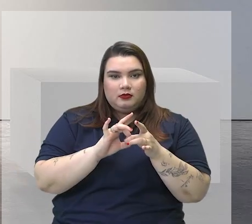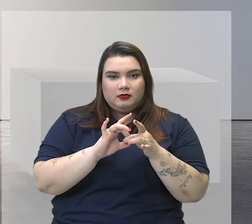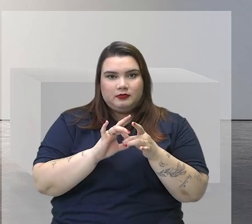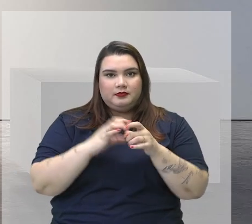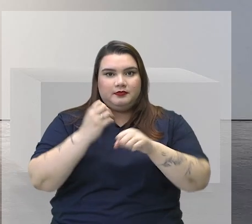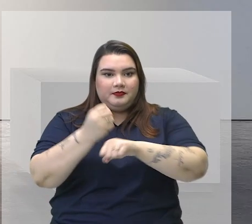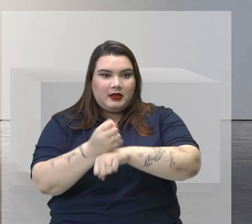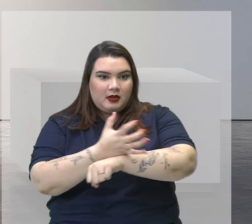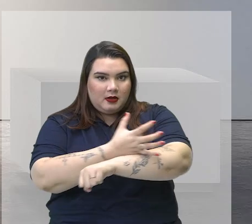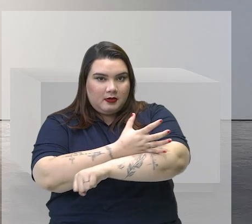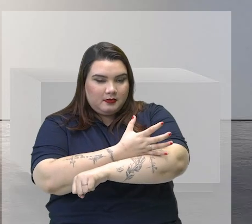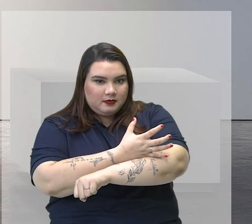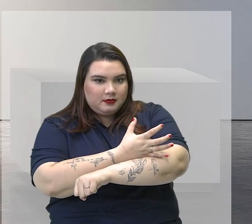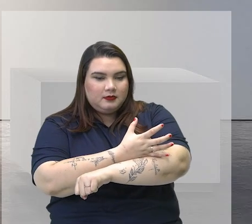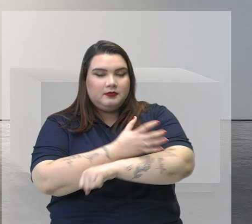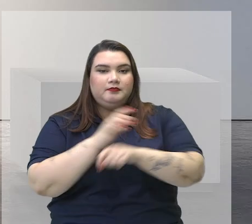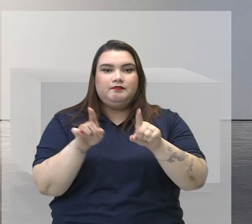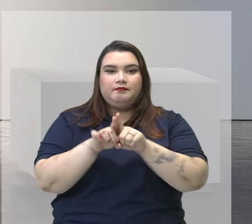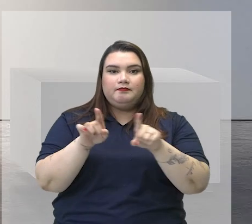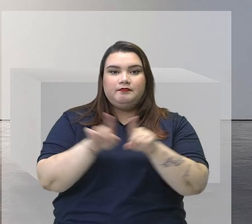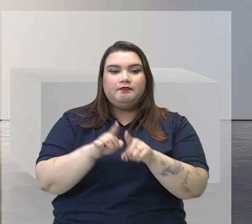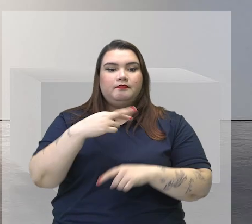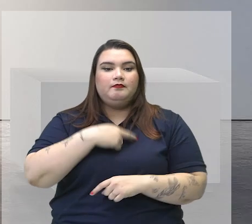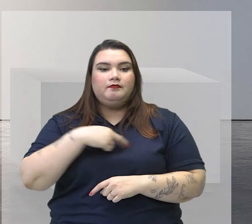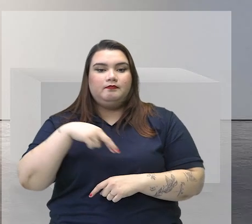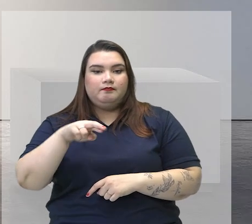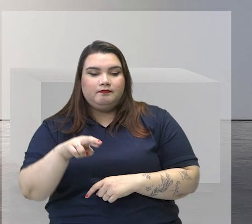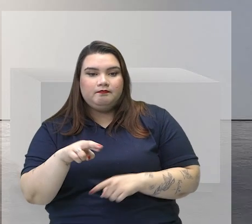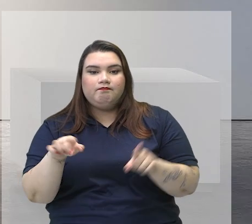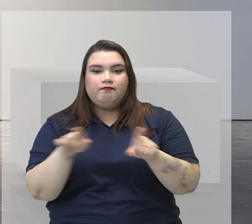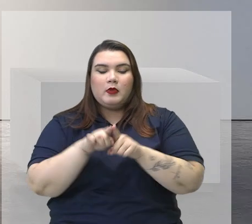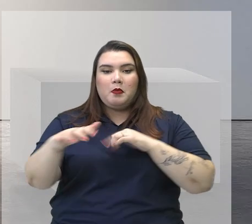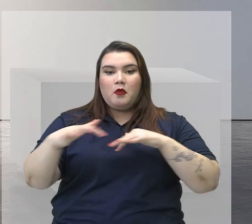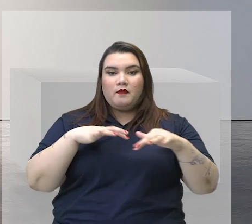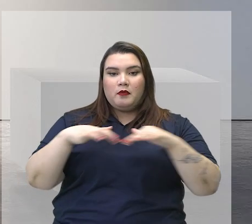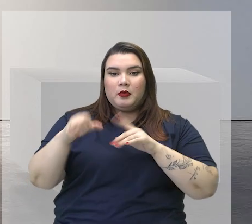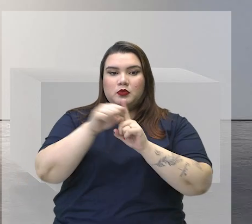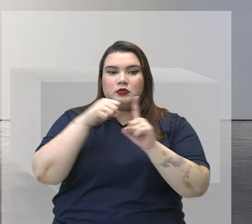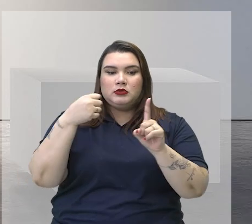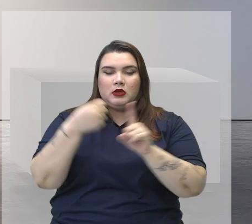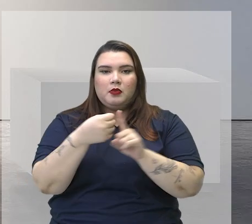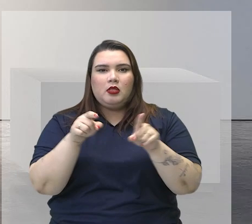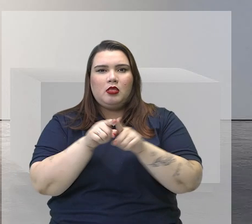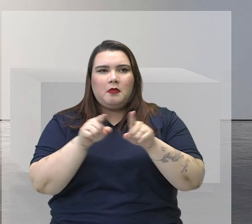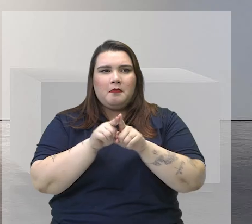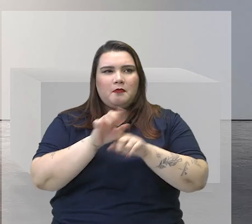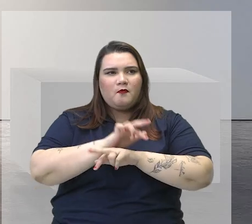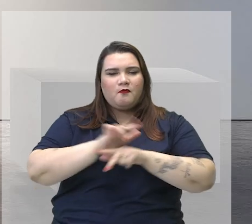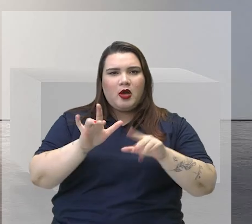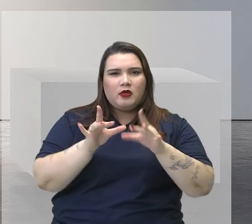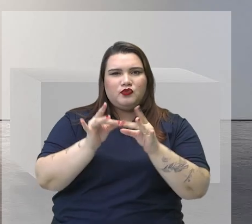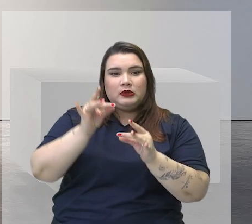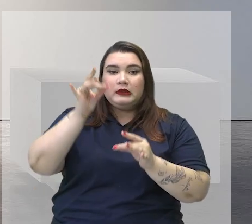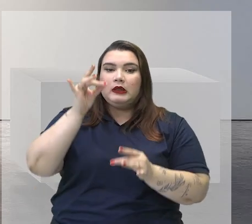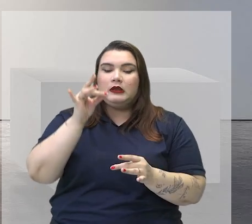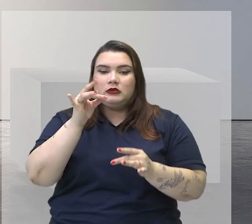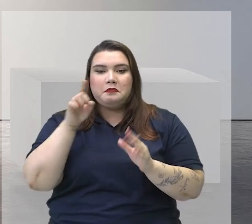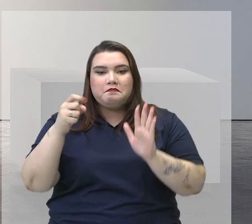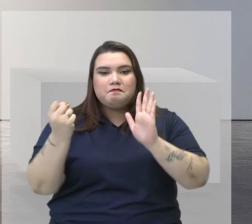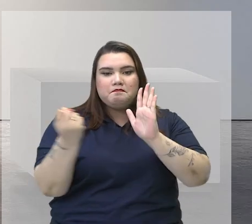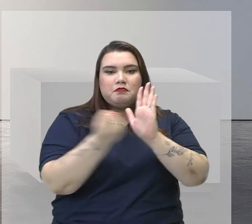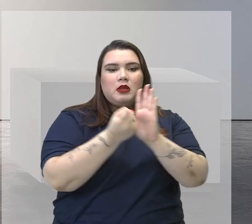essa palavra não quer sair, religiosidade, movimento e riqueza de detalhes. Ela marcou uma época